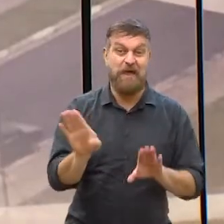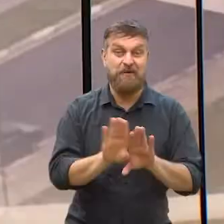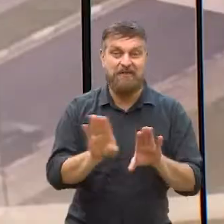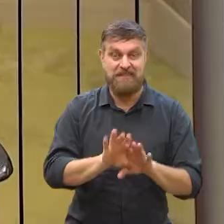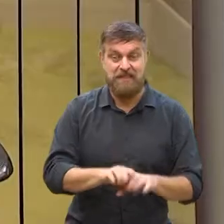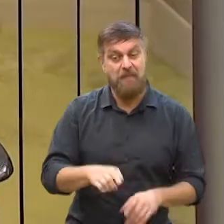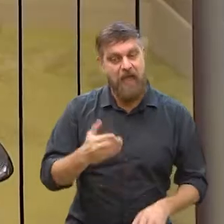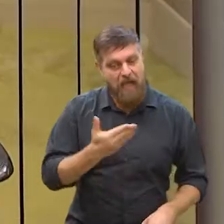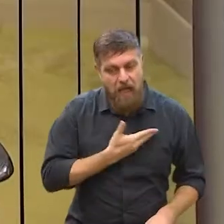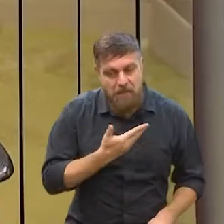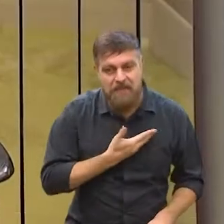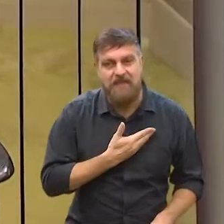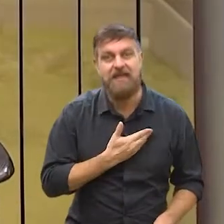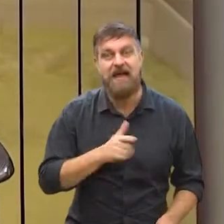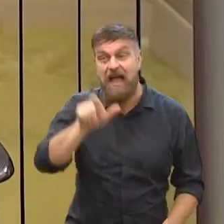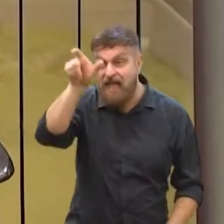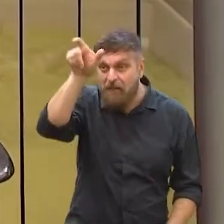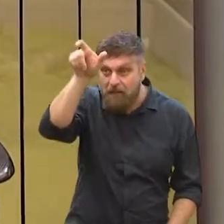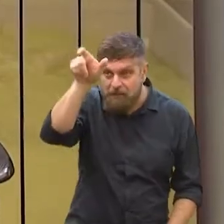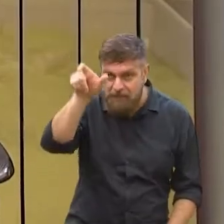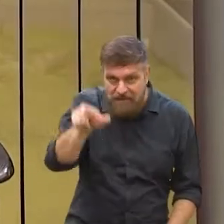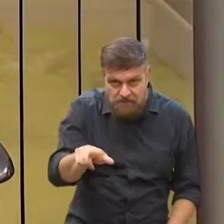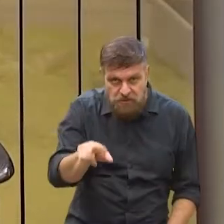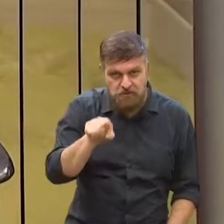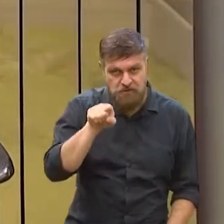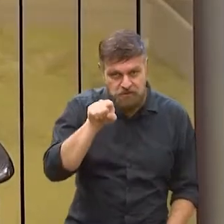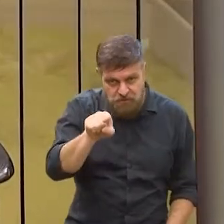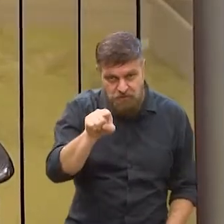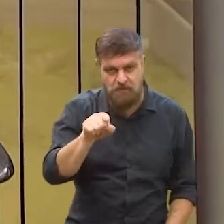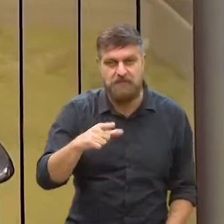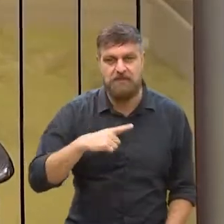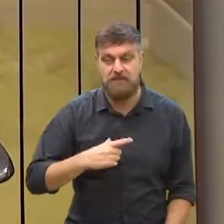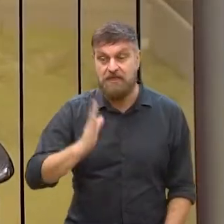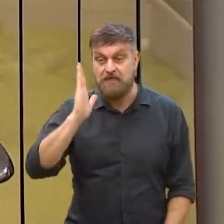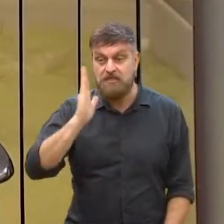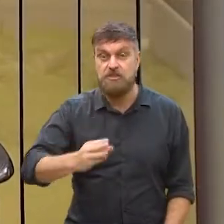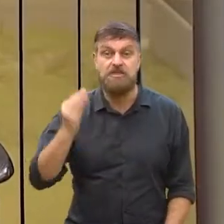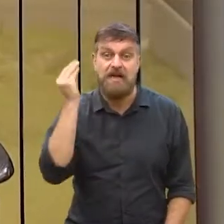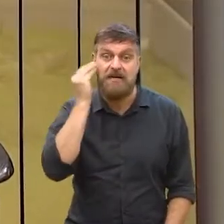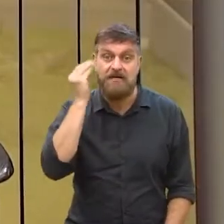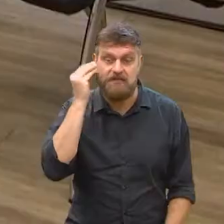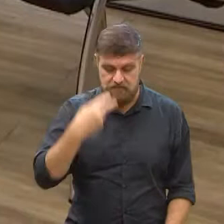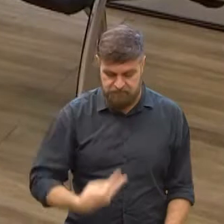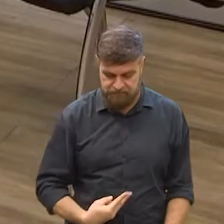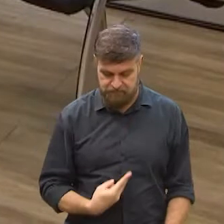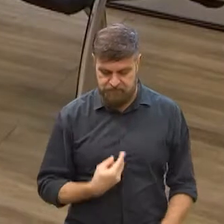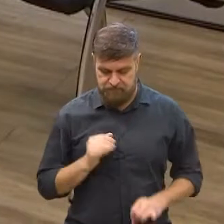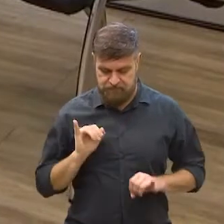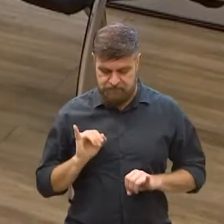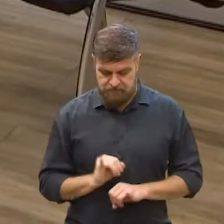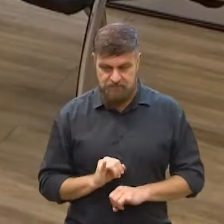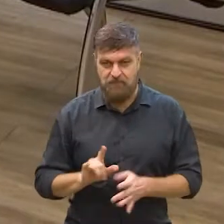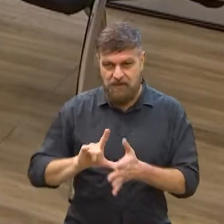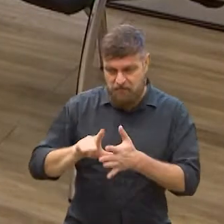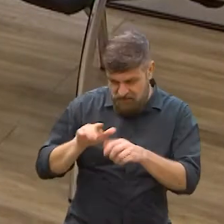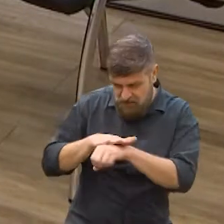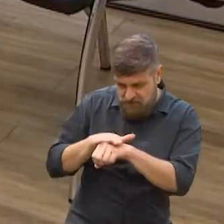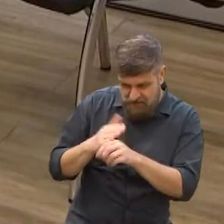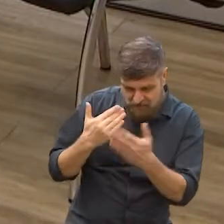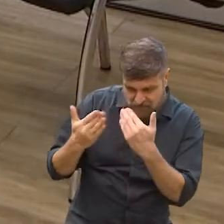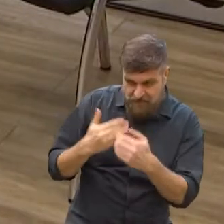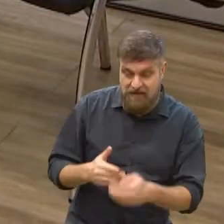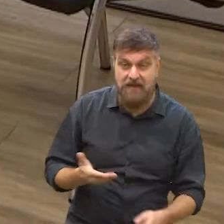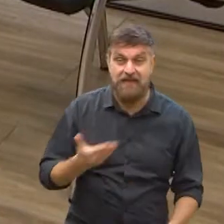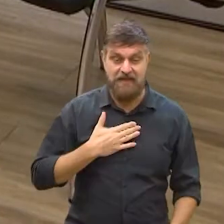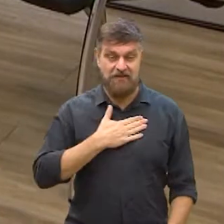também como um personagem, uma pessoa que passou pela cirurgia. Tudo. E já eu converso com você, porque eu quero dar as